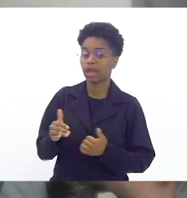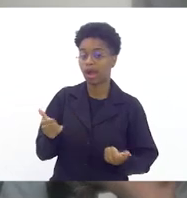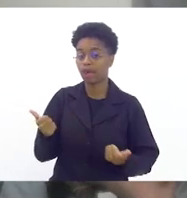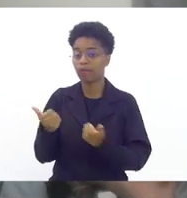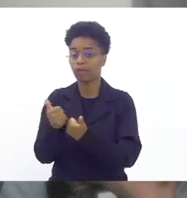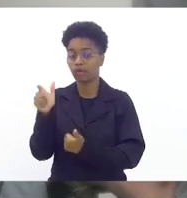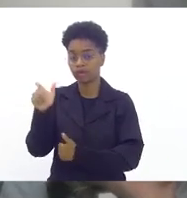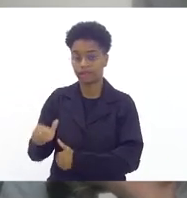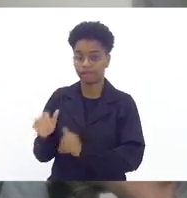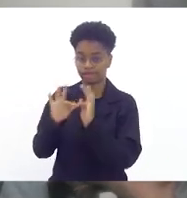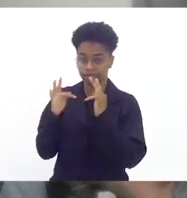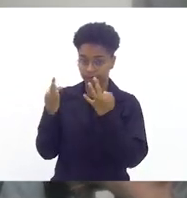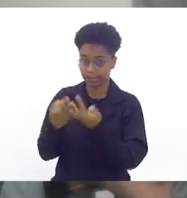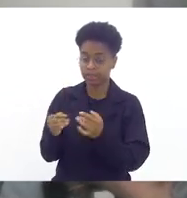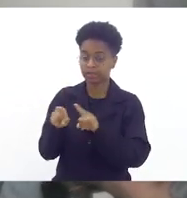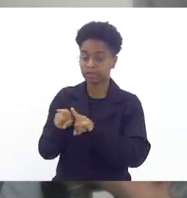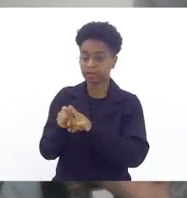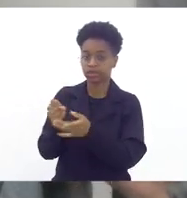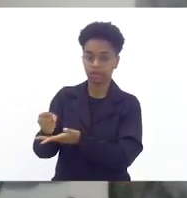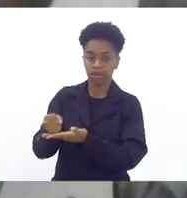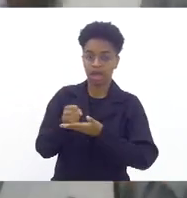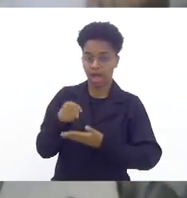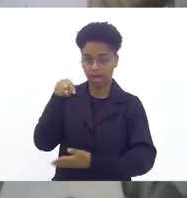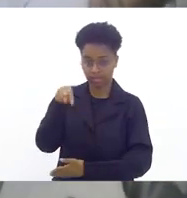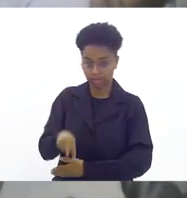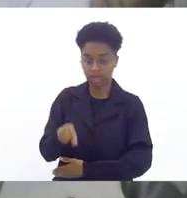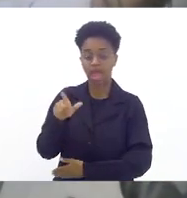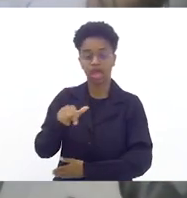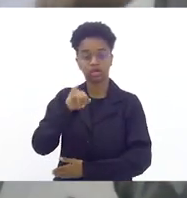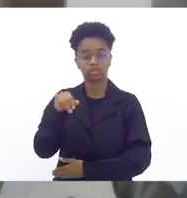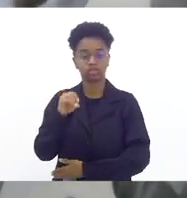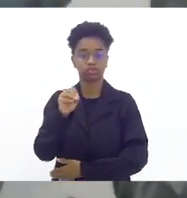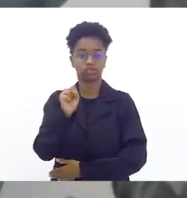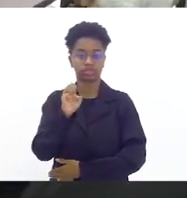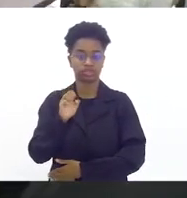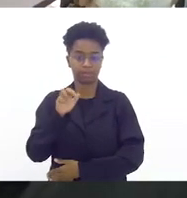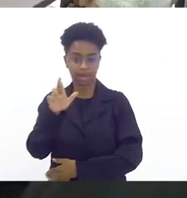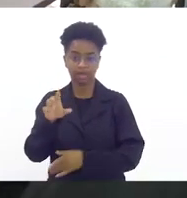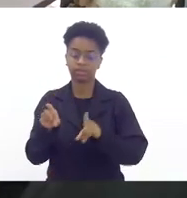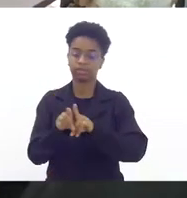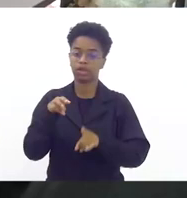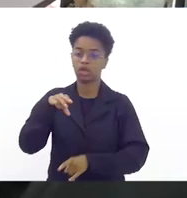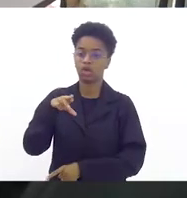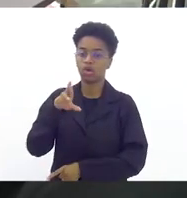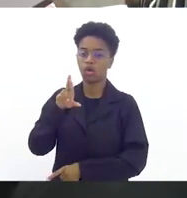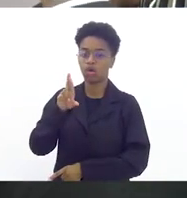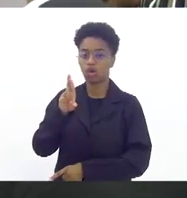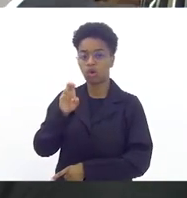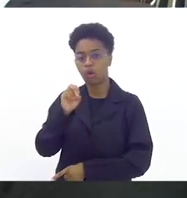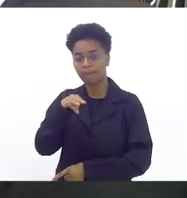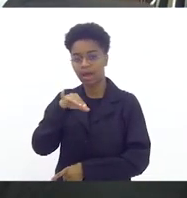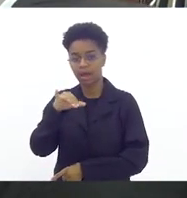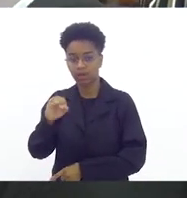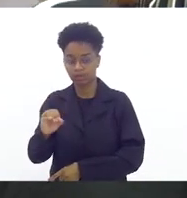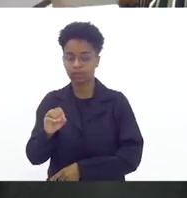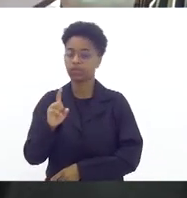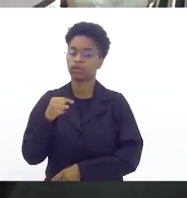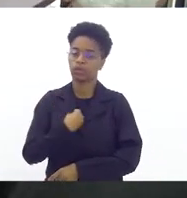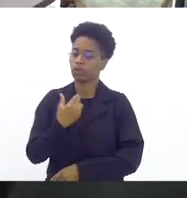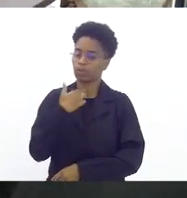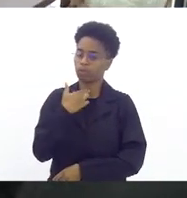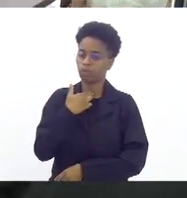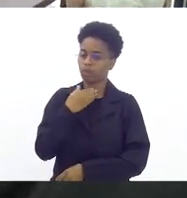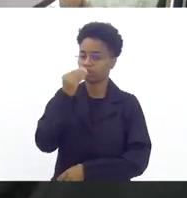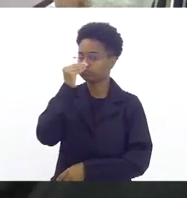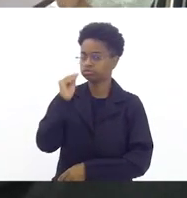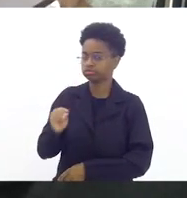Durval e trouxe aqui para a comissão na época foi o José Mar e foi o Romário Regis, nosso companheiro, que a não pode deixar de vê